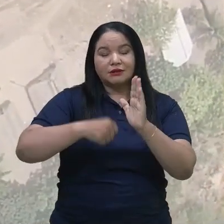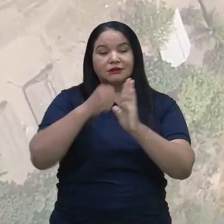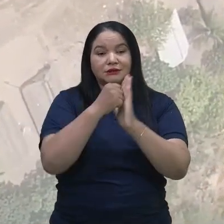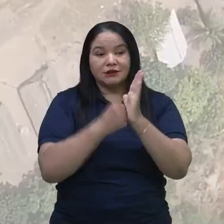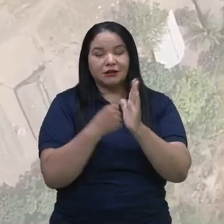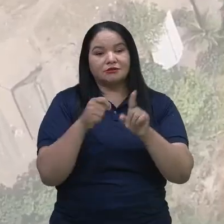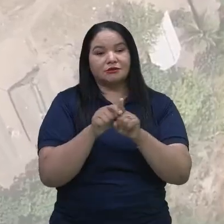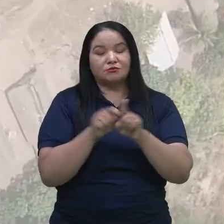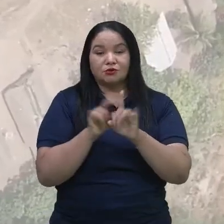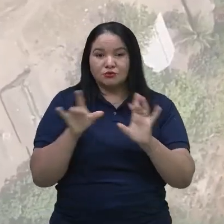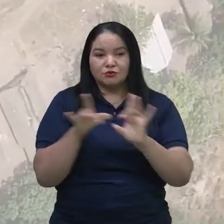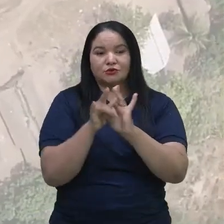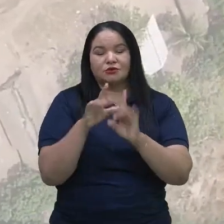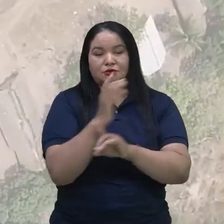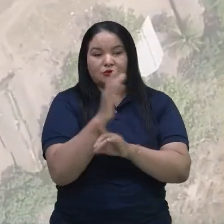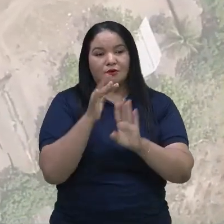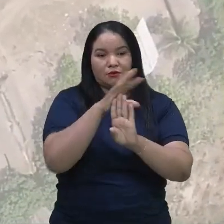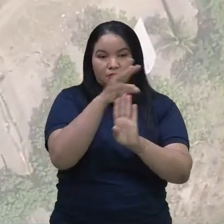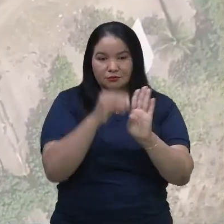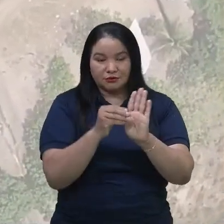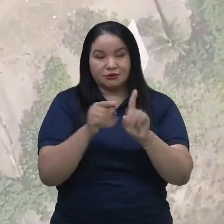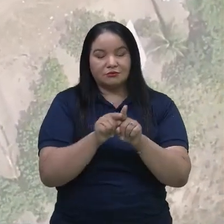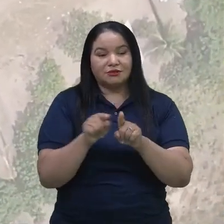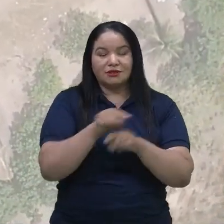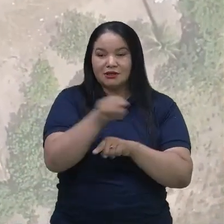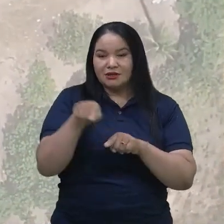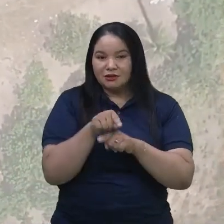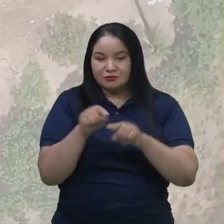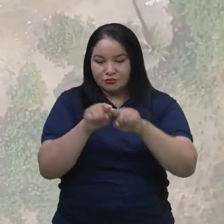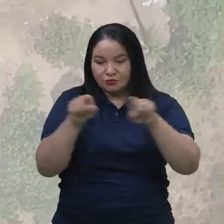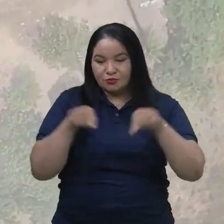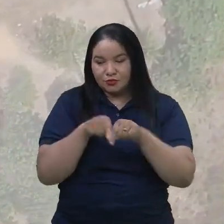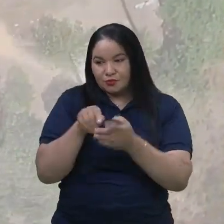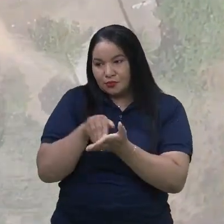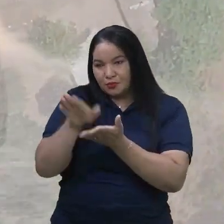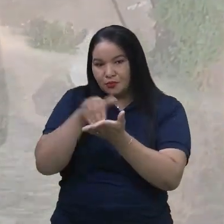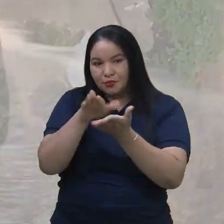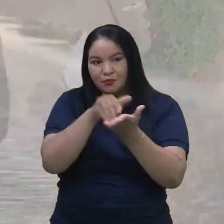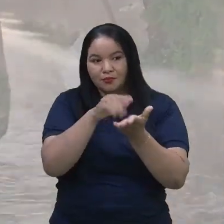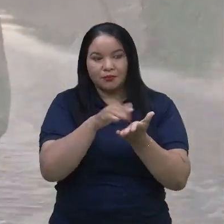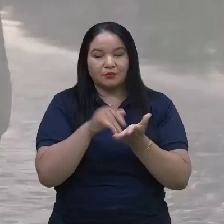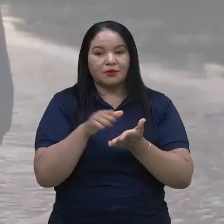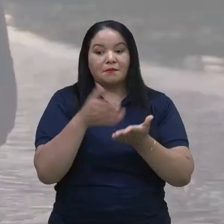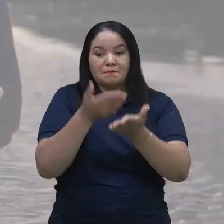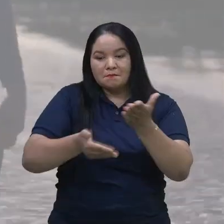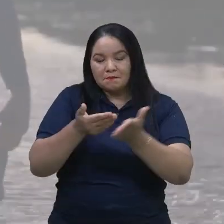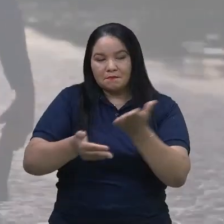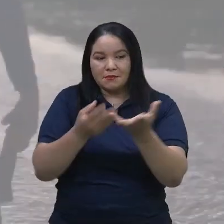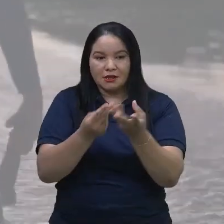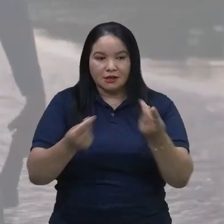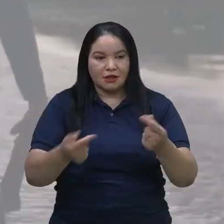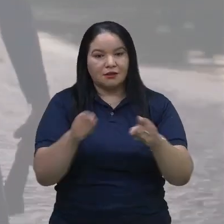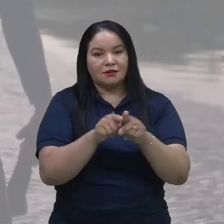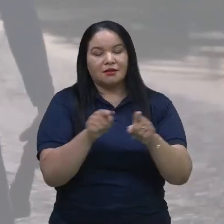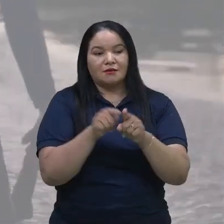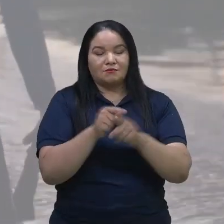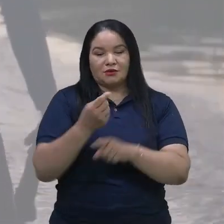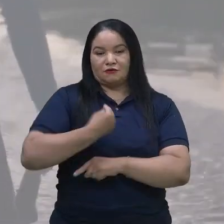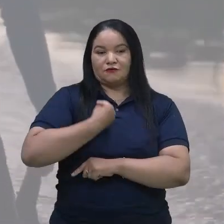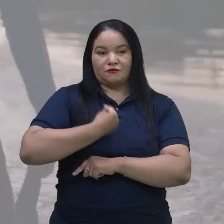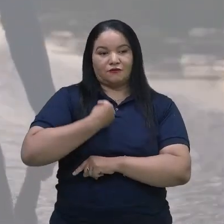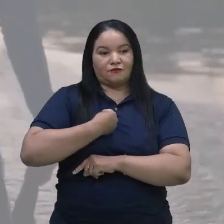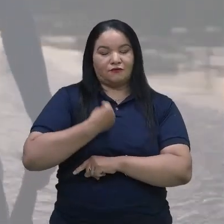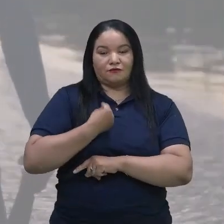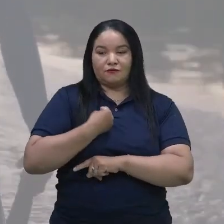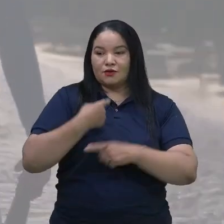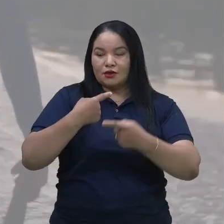amazônico, são frequentemente expropriados. Perdem não apenas a terra, mas também seus meios de